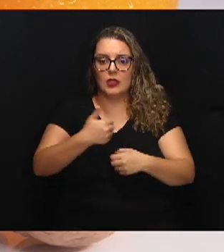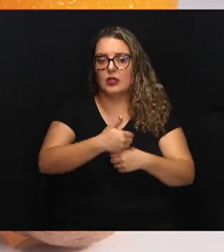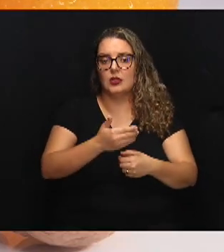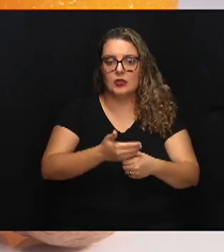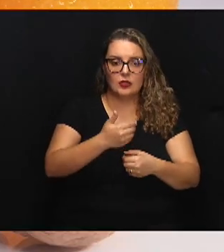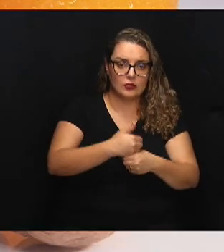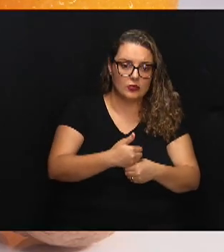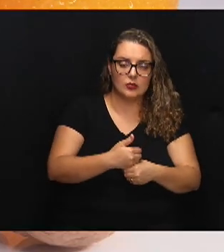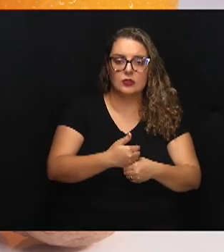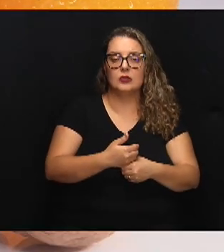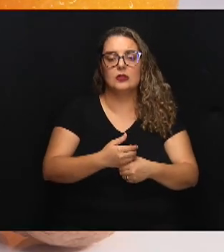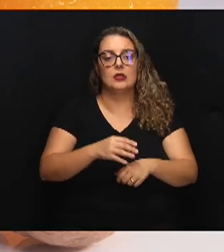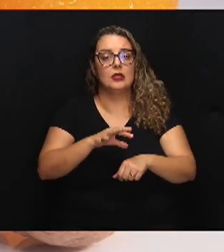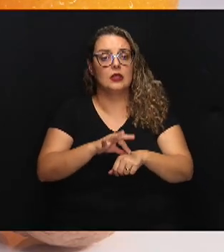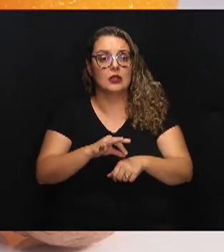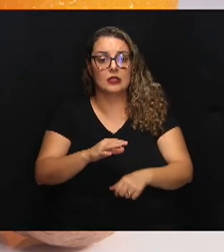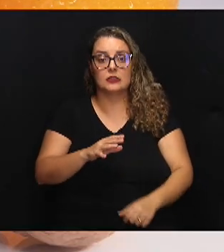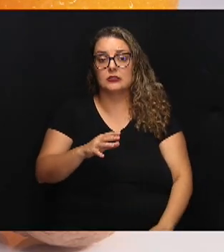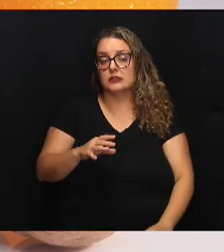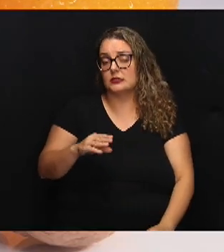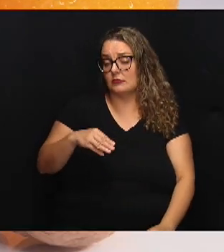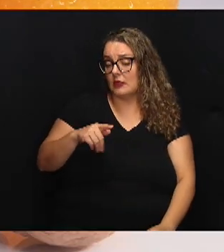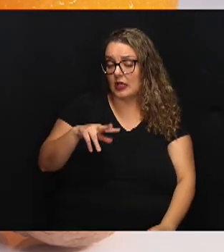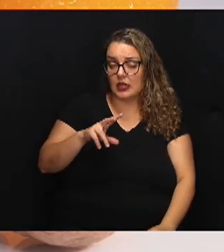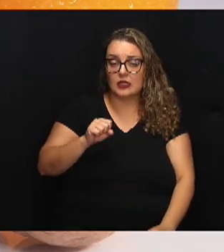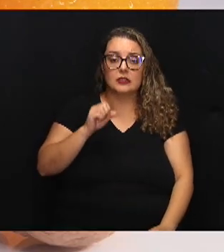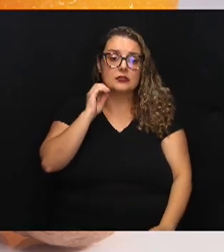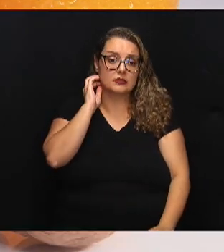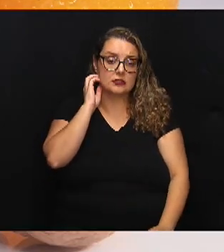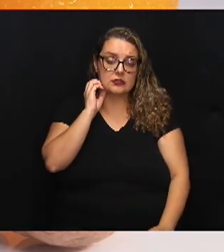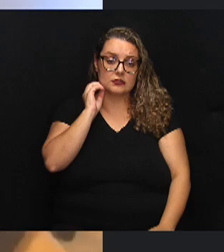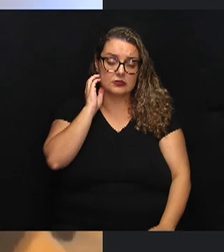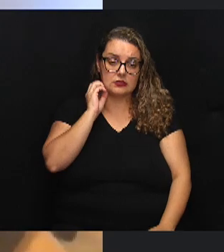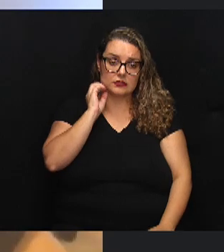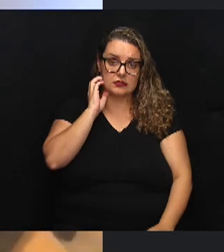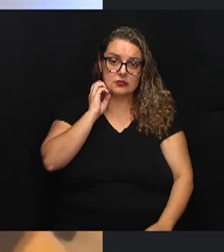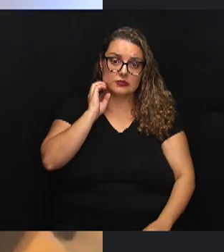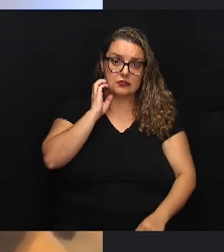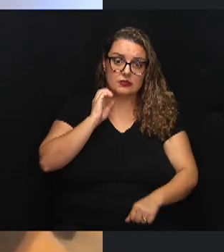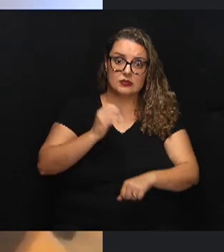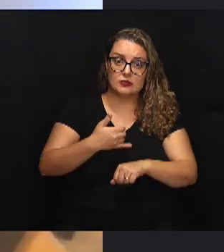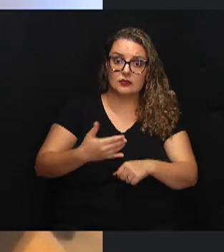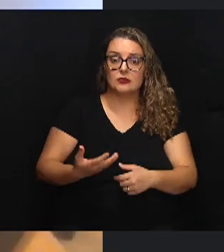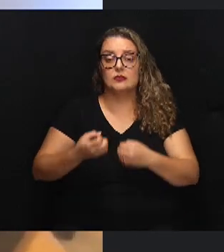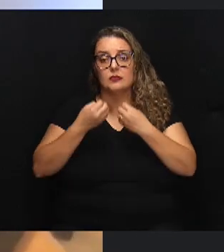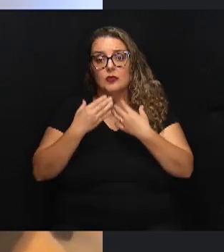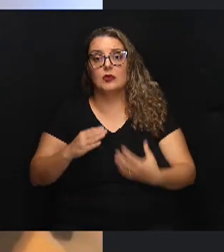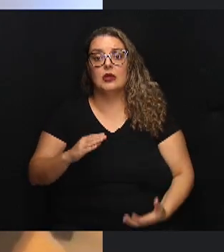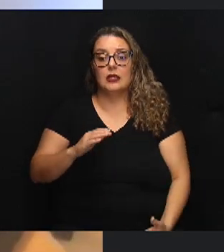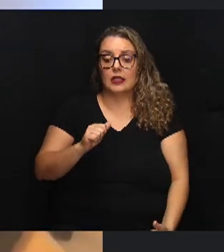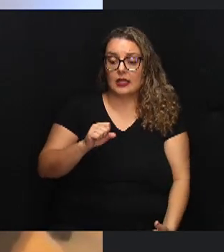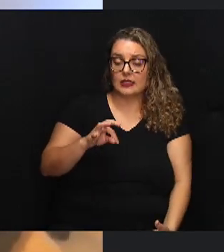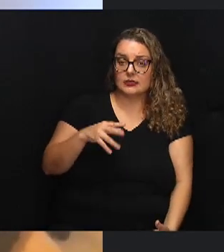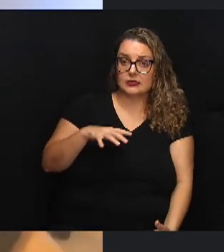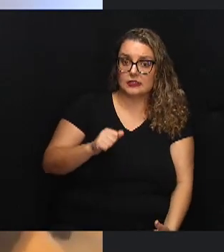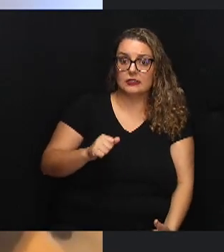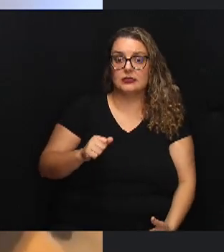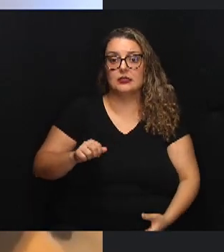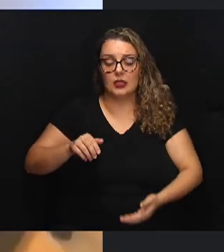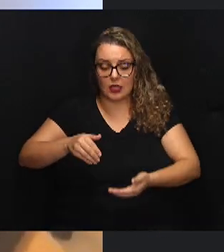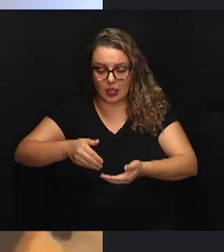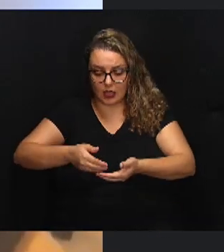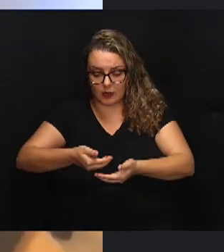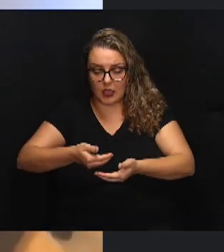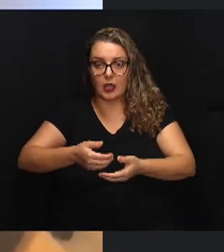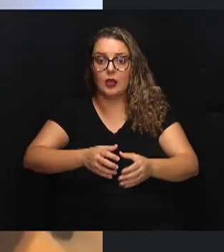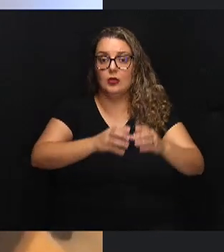carnes magras, gorduras de boa qualidade, né? Então, castanhas, abacate, coco, todos